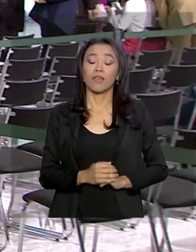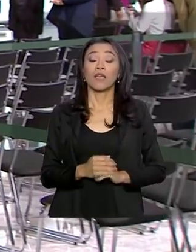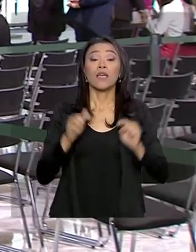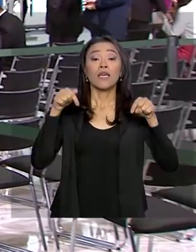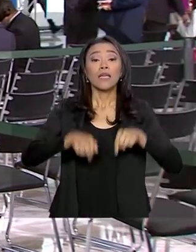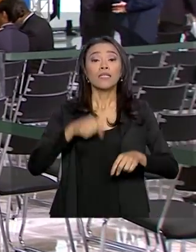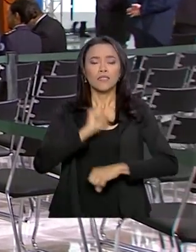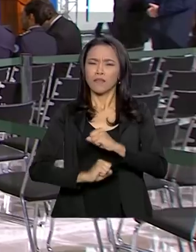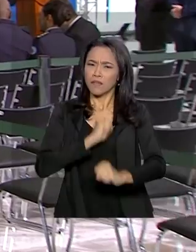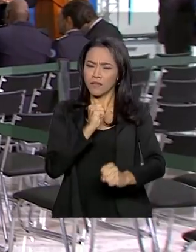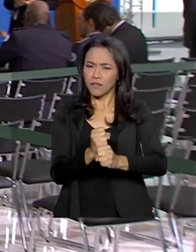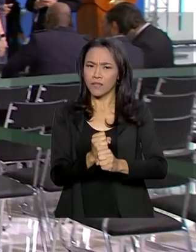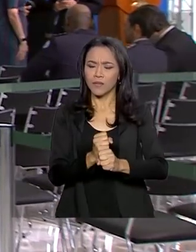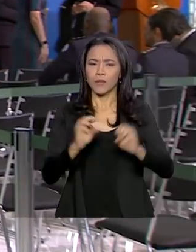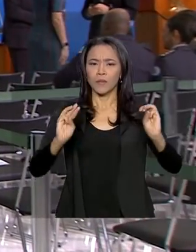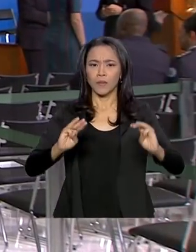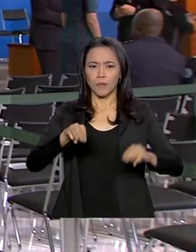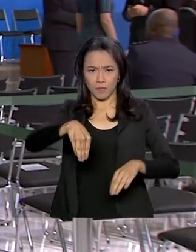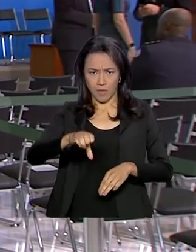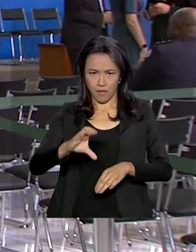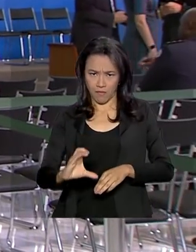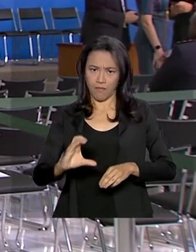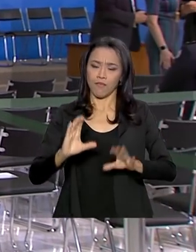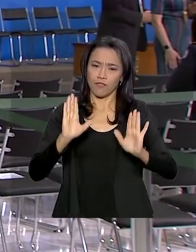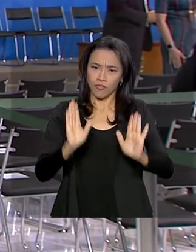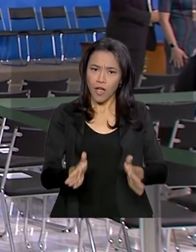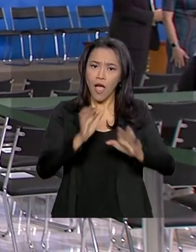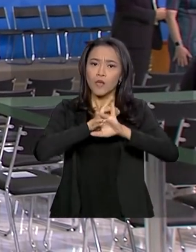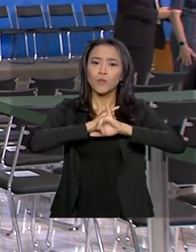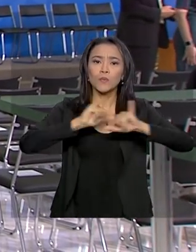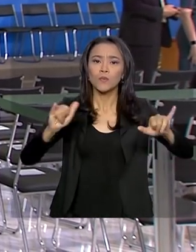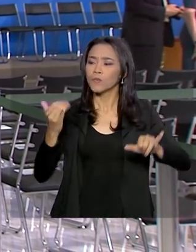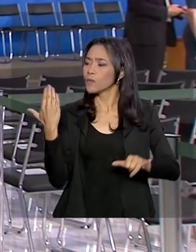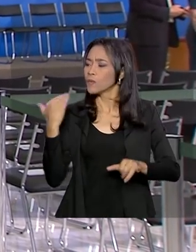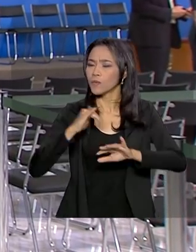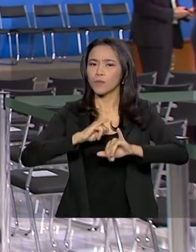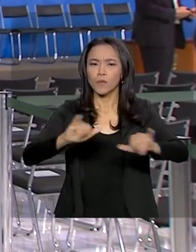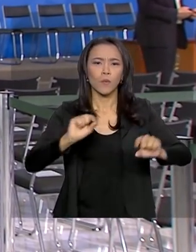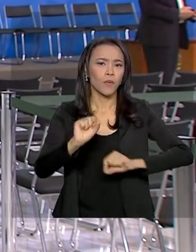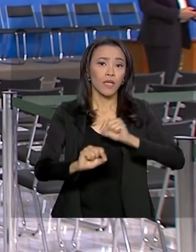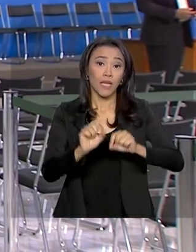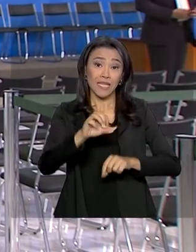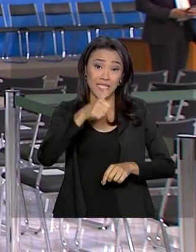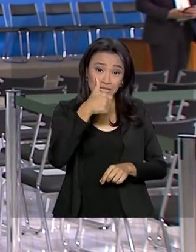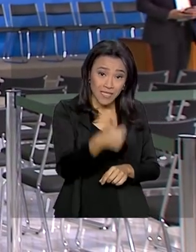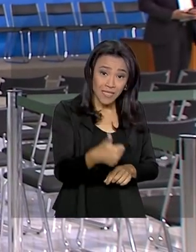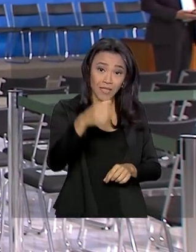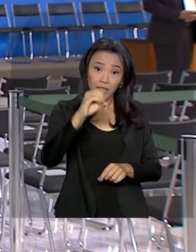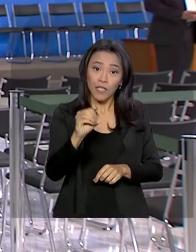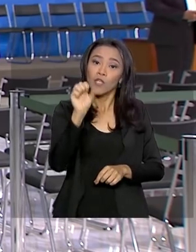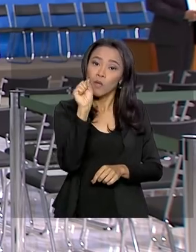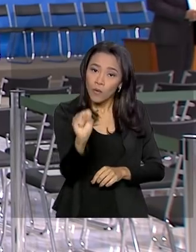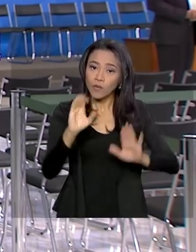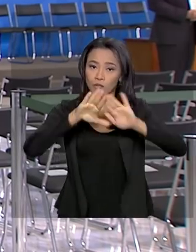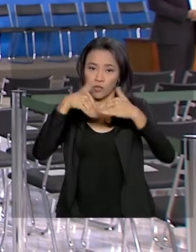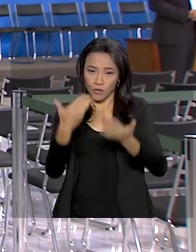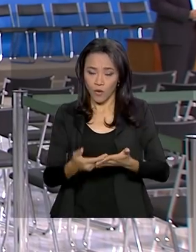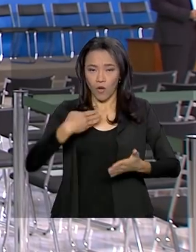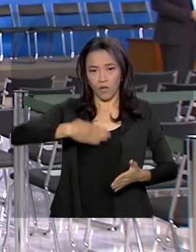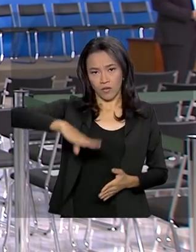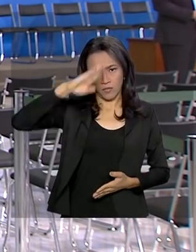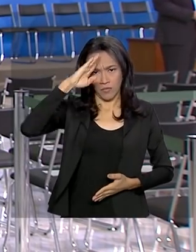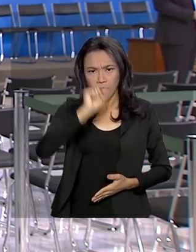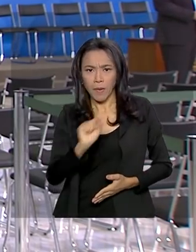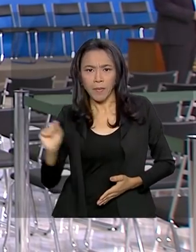ano, o Ministério da Educação já havia anunciado que pretende implementar 108 escolas cívico-militares